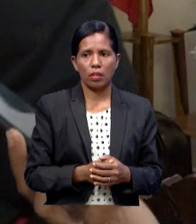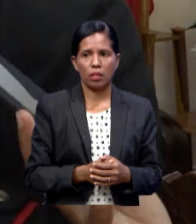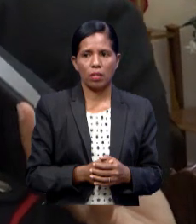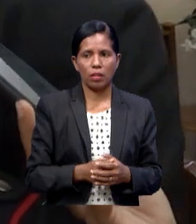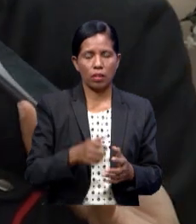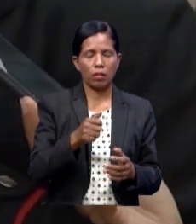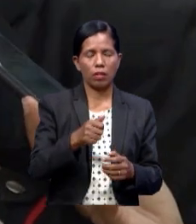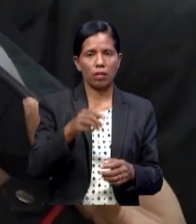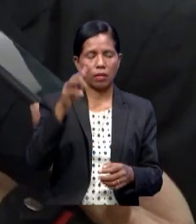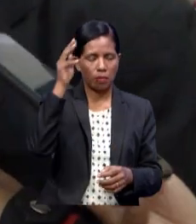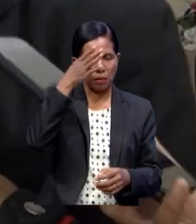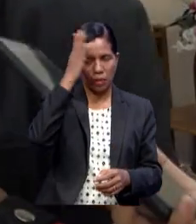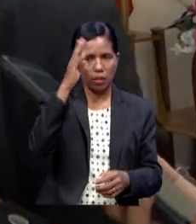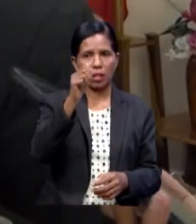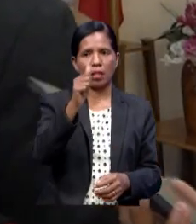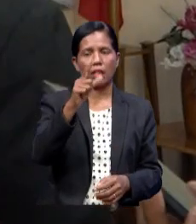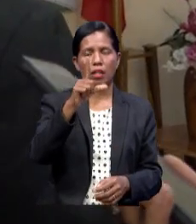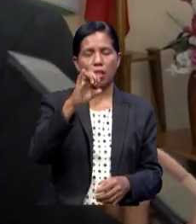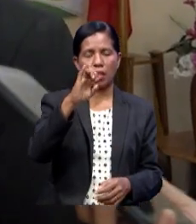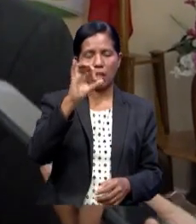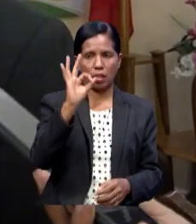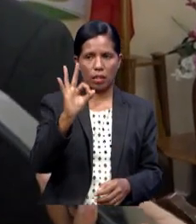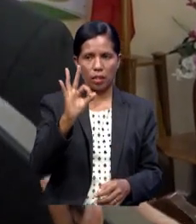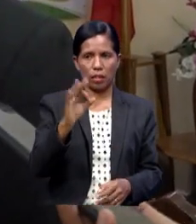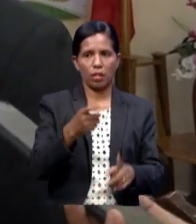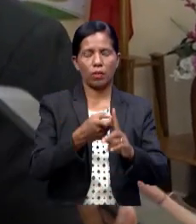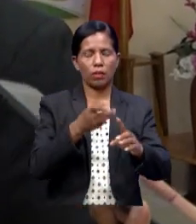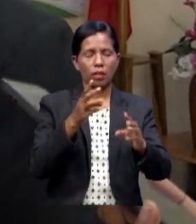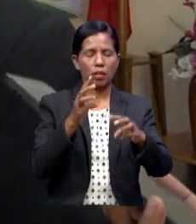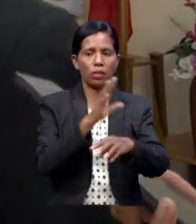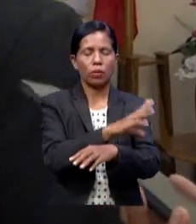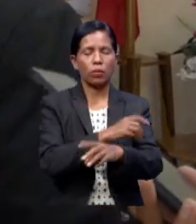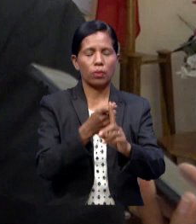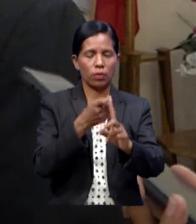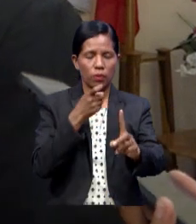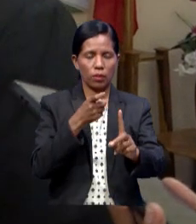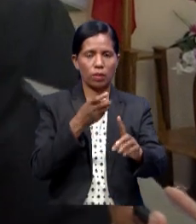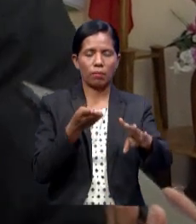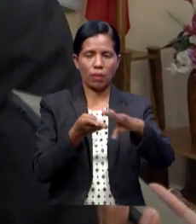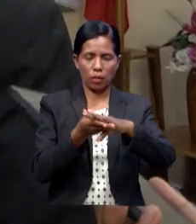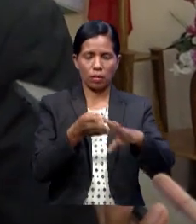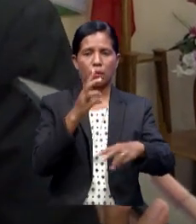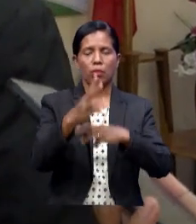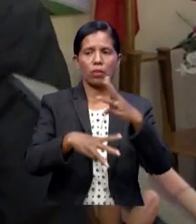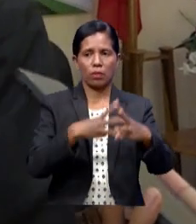Alif, Mr. Alif, o Banco Mundial. Ser mãe.